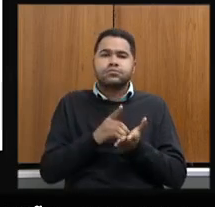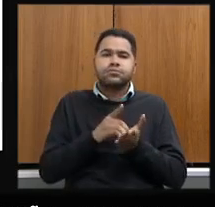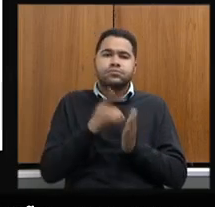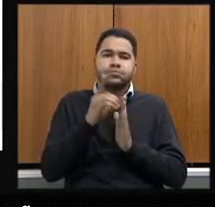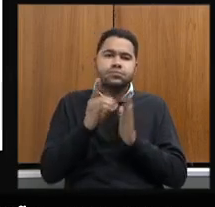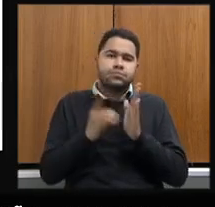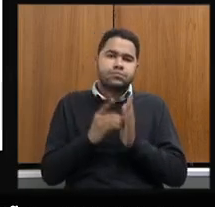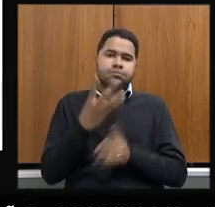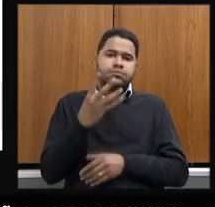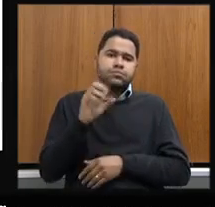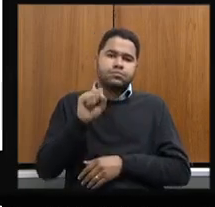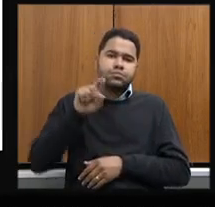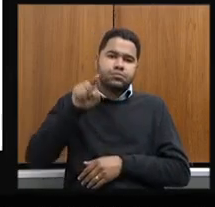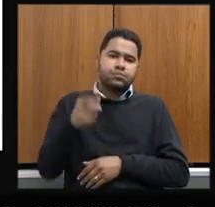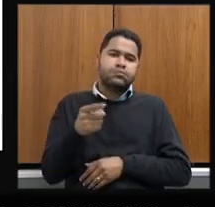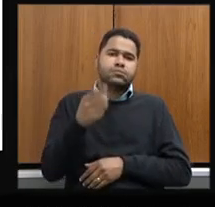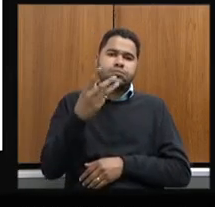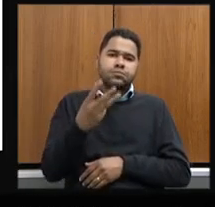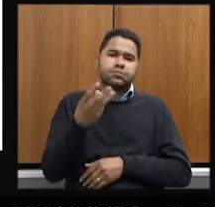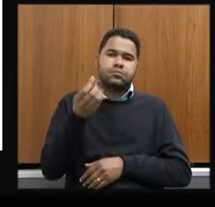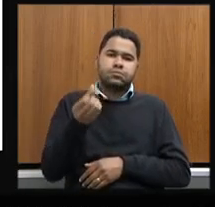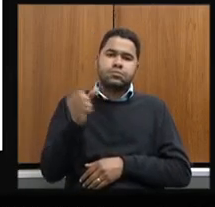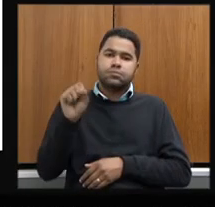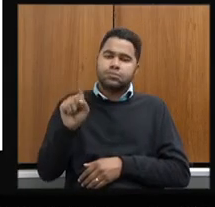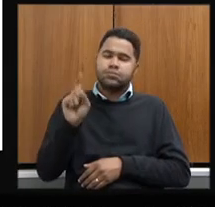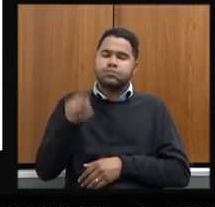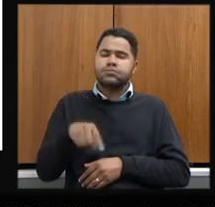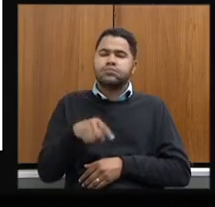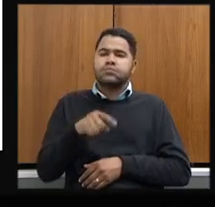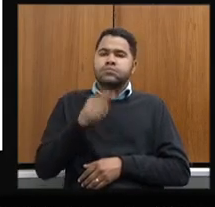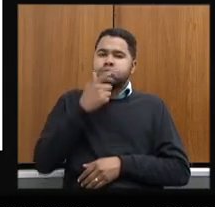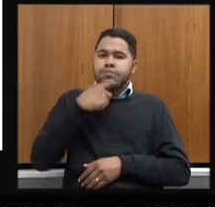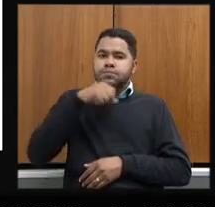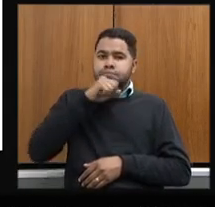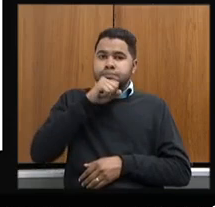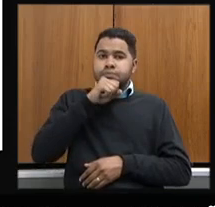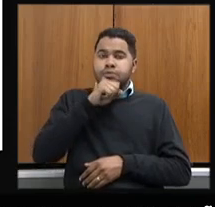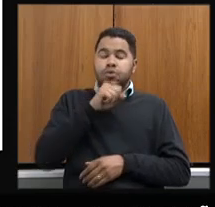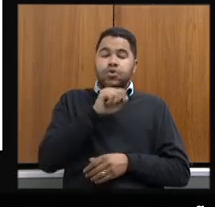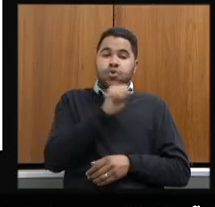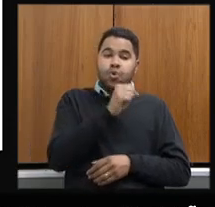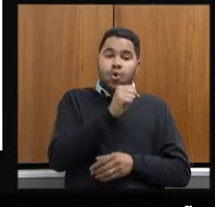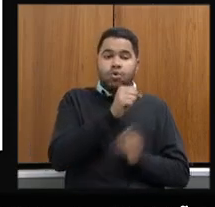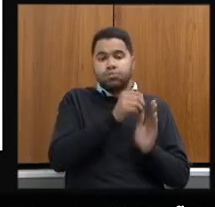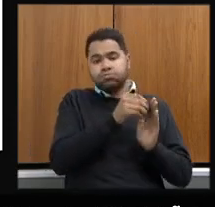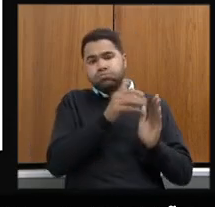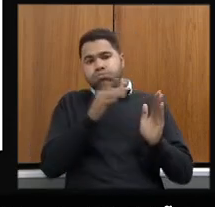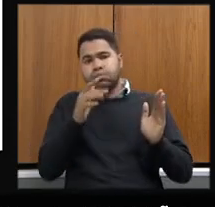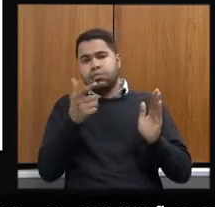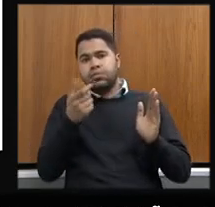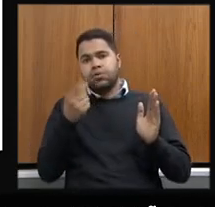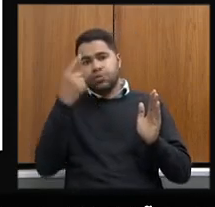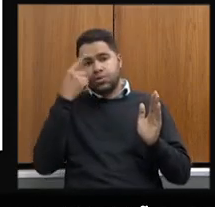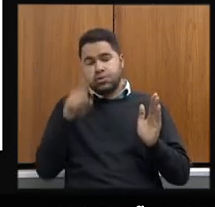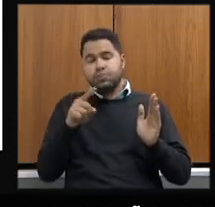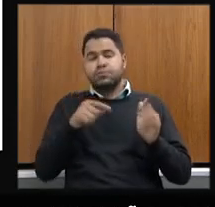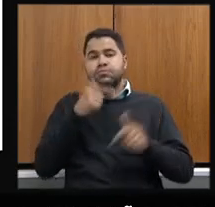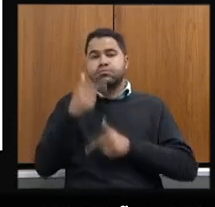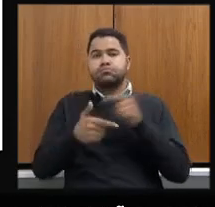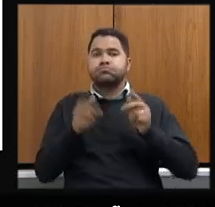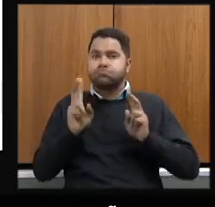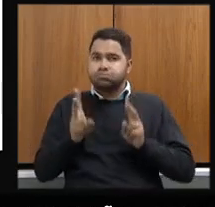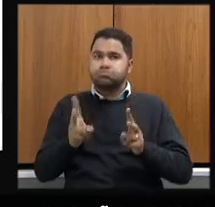48 1368 que ampliou a licença-paternidade de 8 para 20 dias é uma das nossas atividades